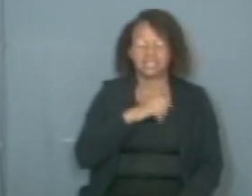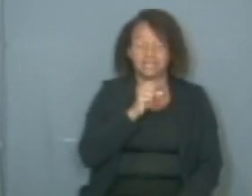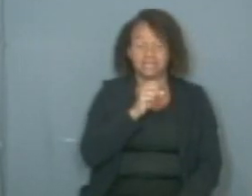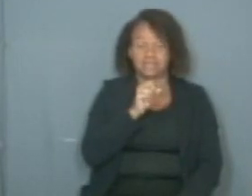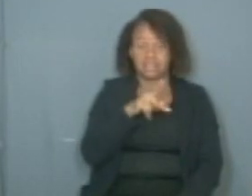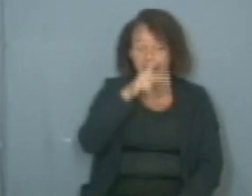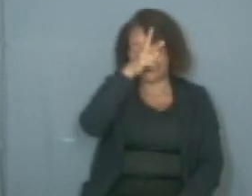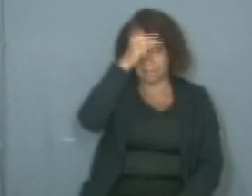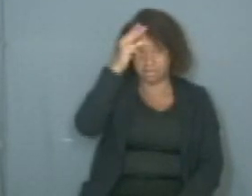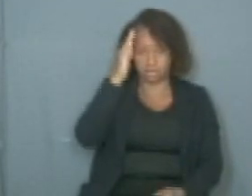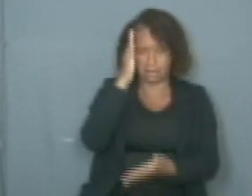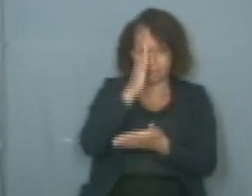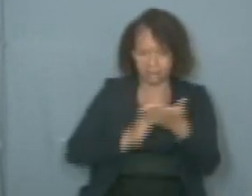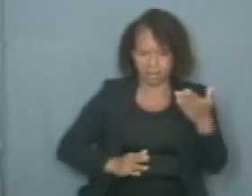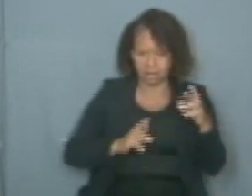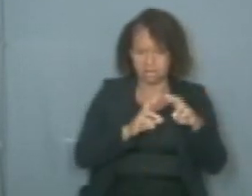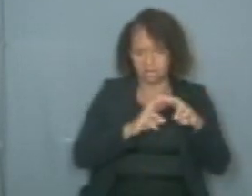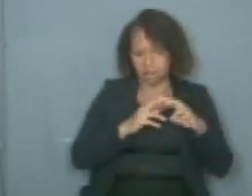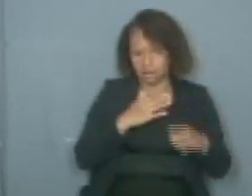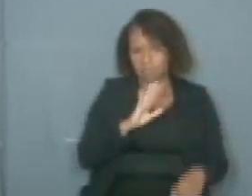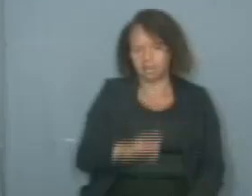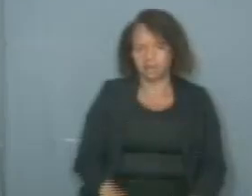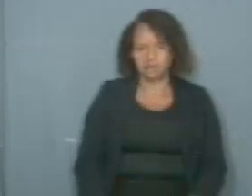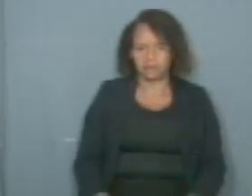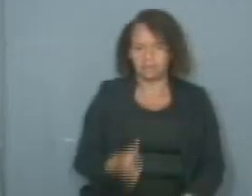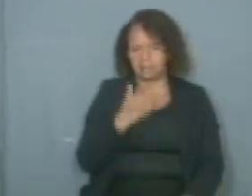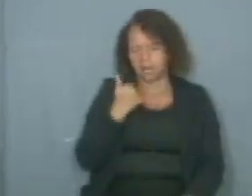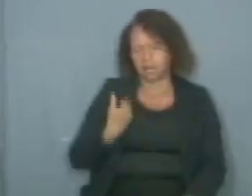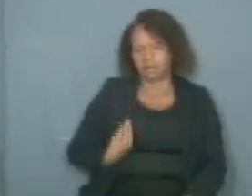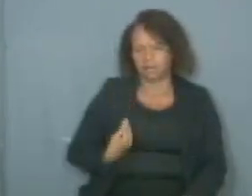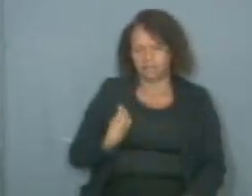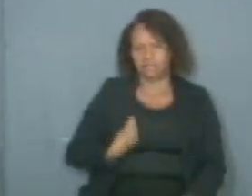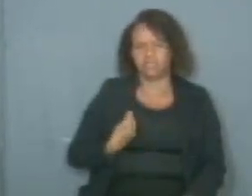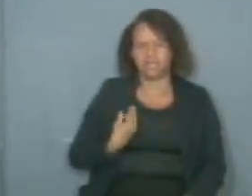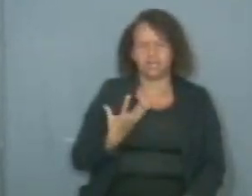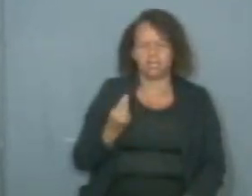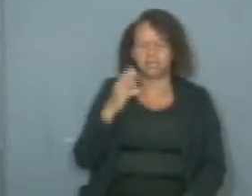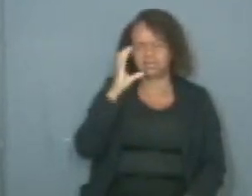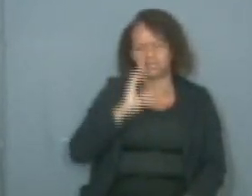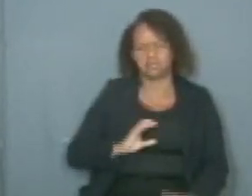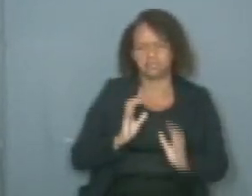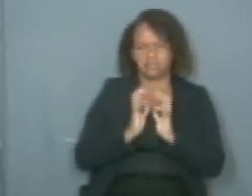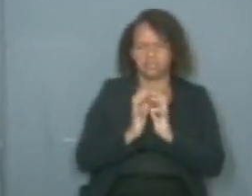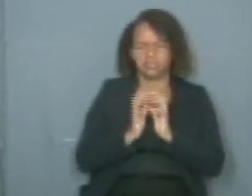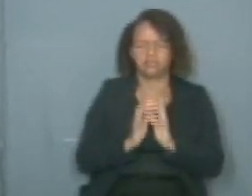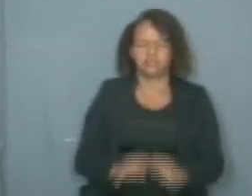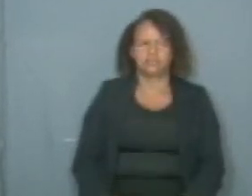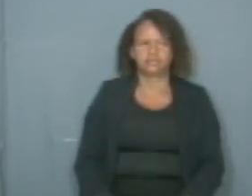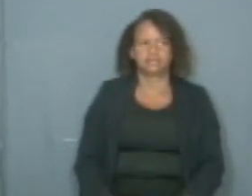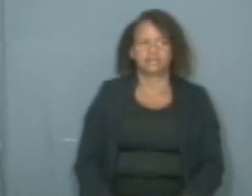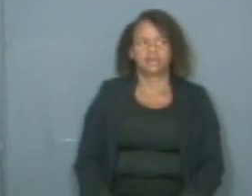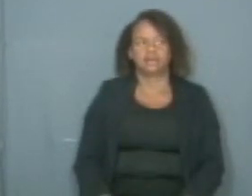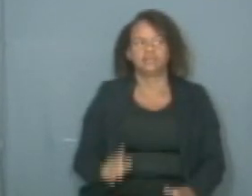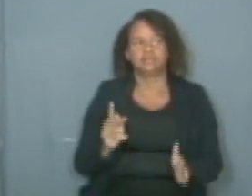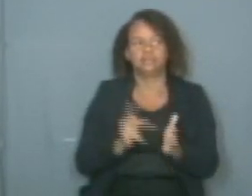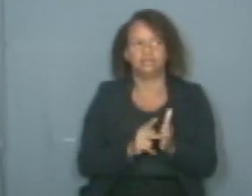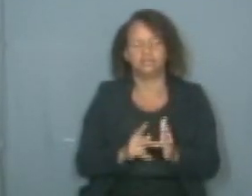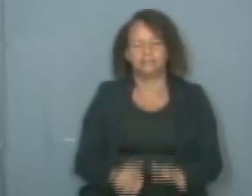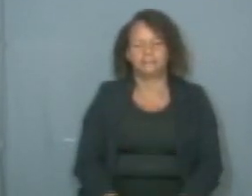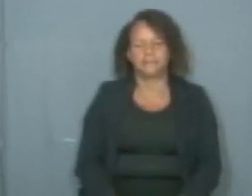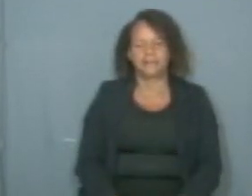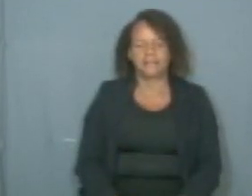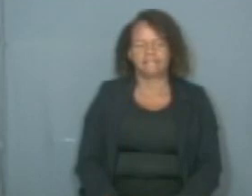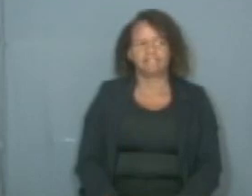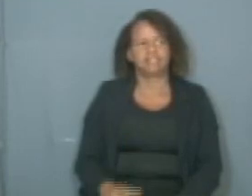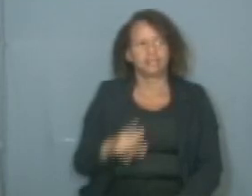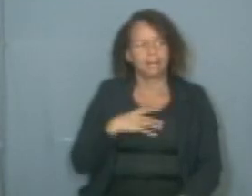prefeitura fizesse metade dos seus requerimentos, eu acho que ia melhorar a vida de muitos cidadãos recifenses. Mas vamos aos fatos.